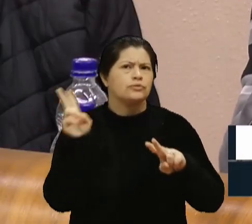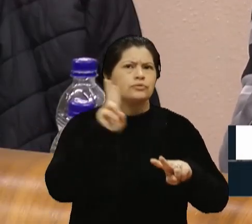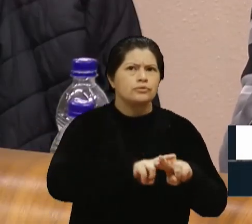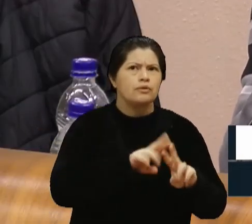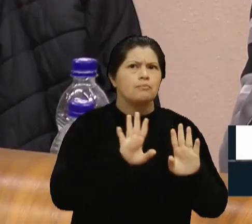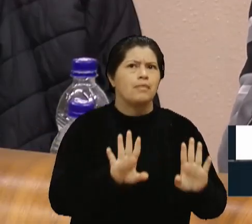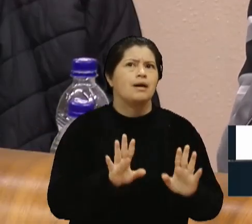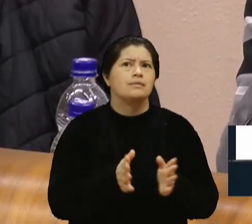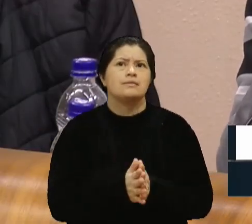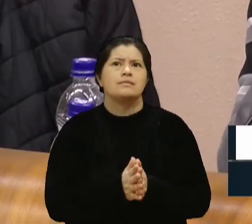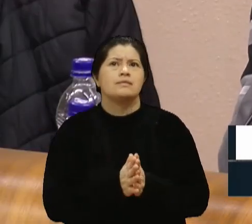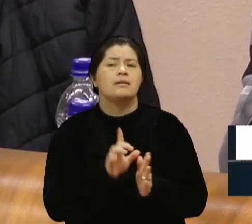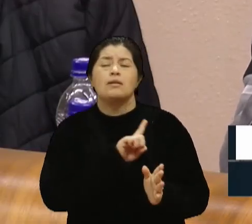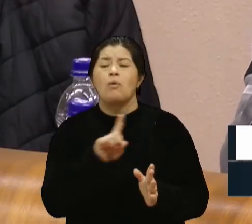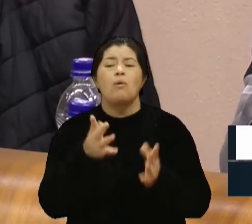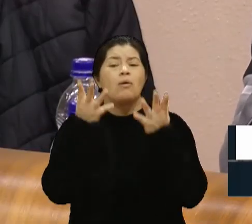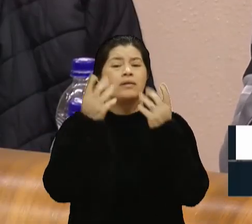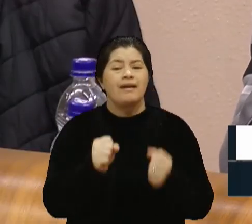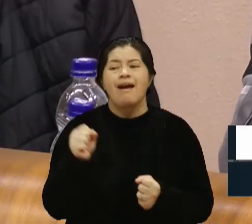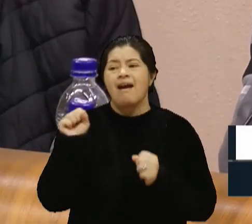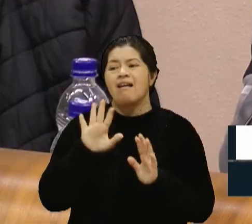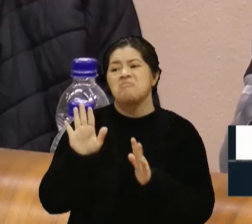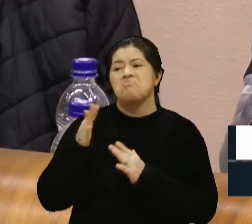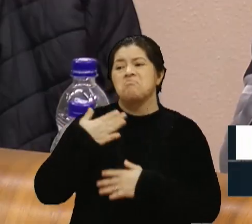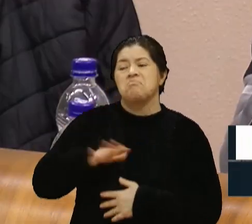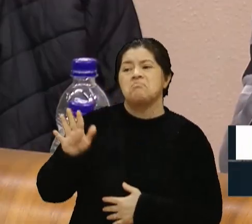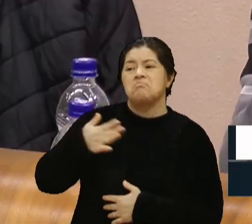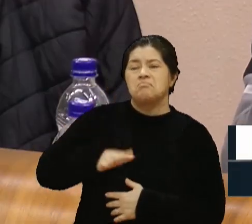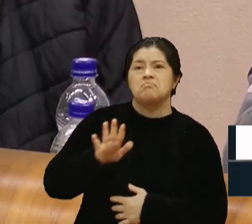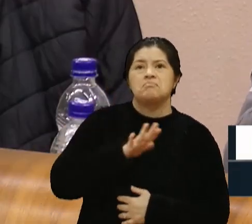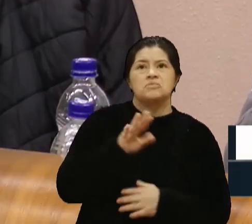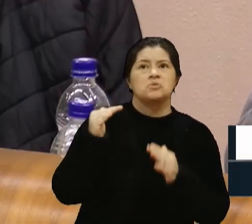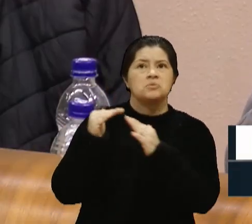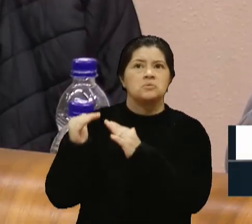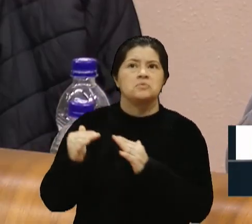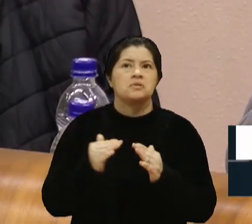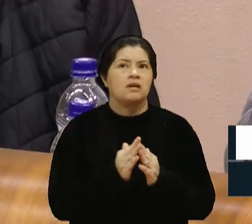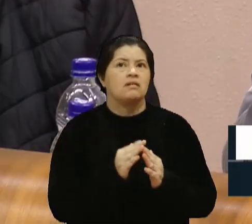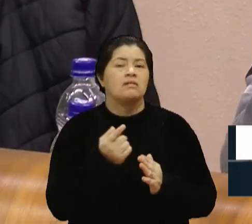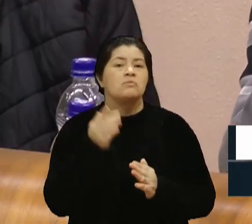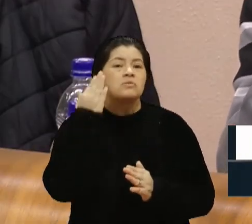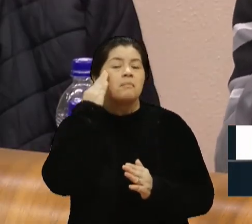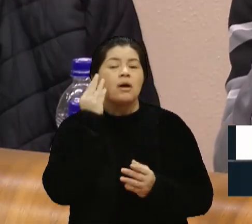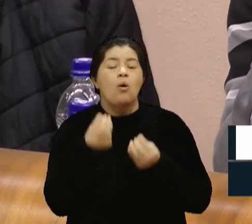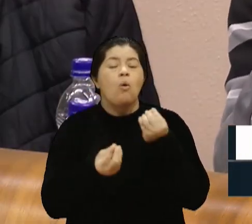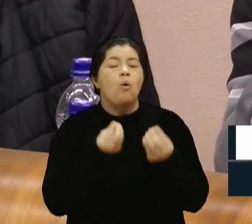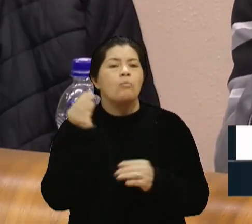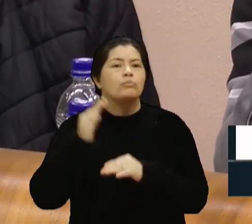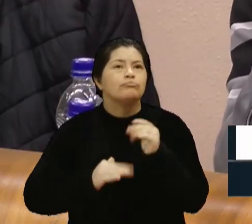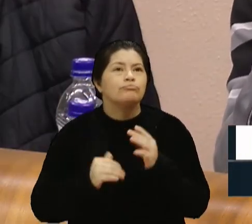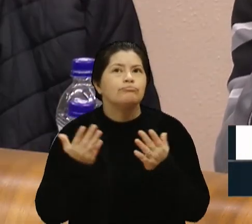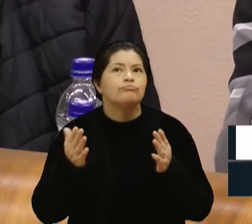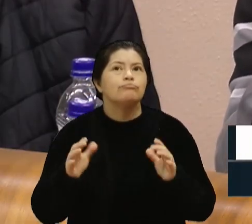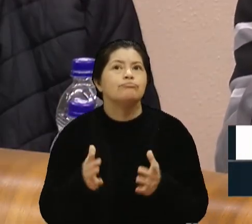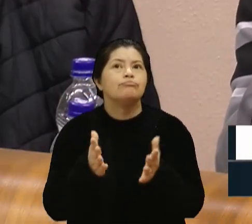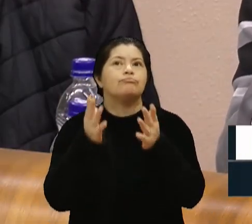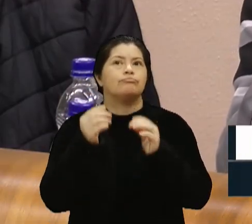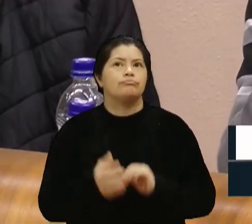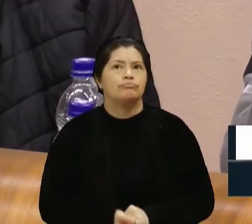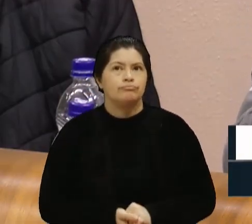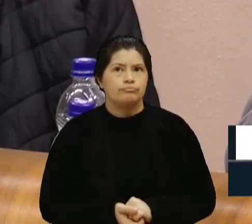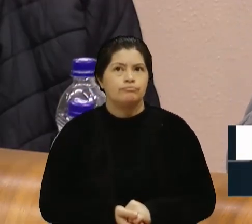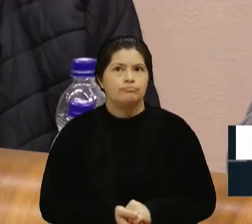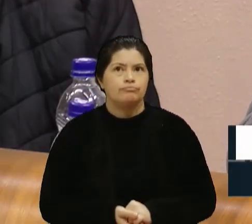já não consegue tirá-lo dali, ele não quer ir para lugar nenhum, e aí nós não sabemos exatamente como agir. Um